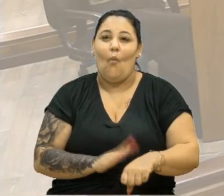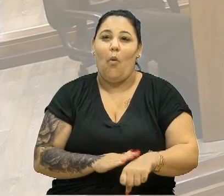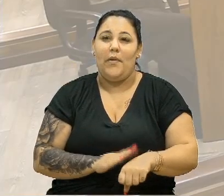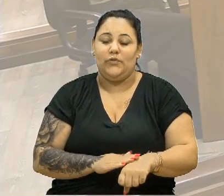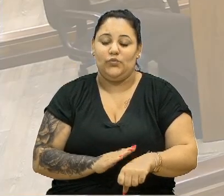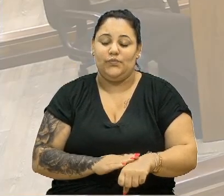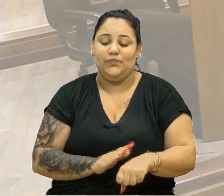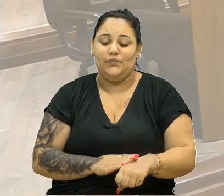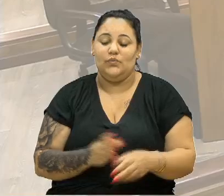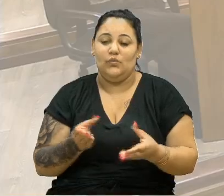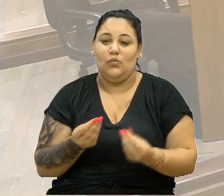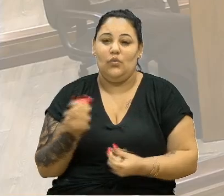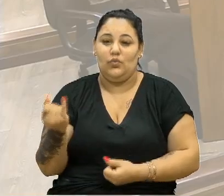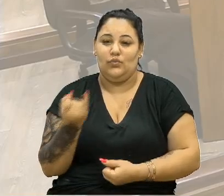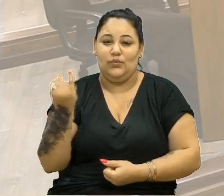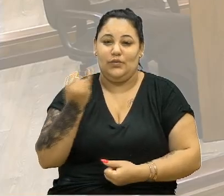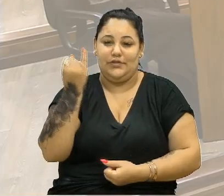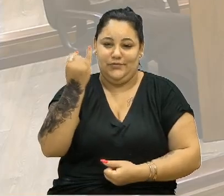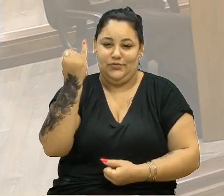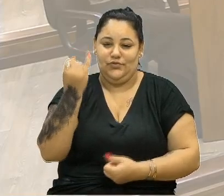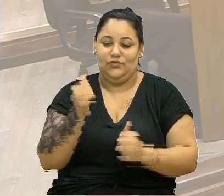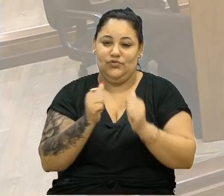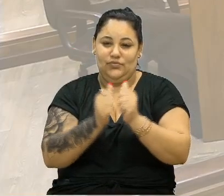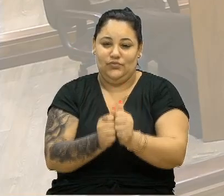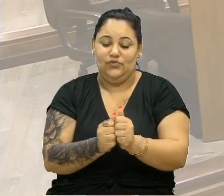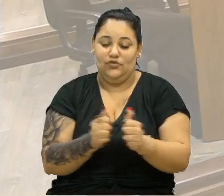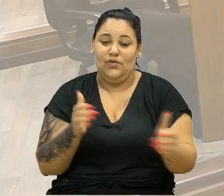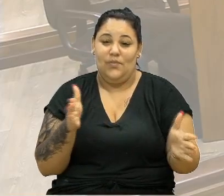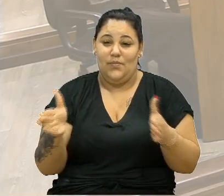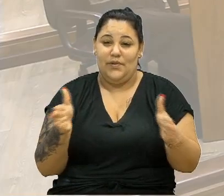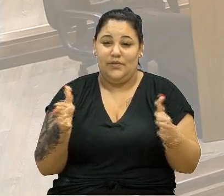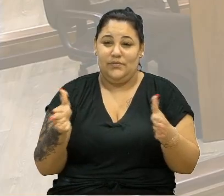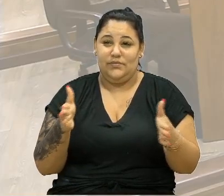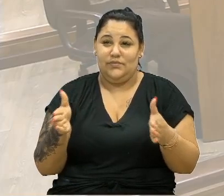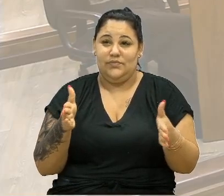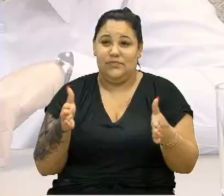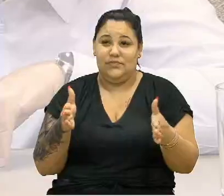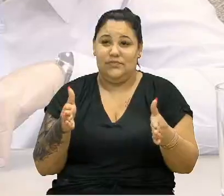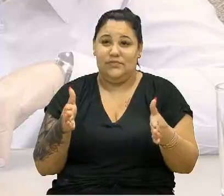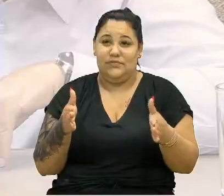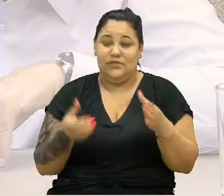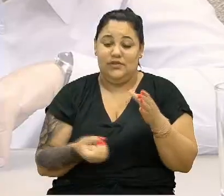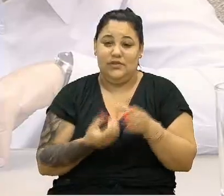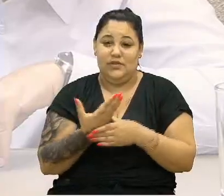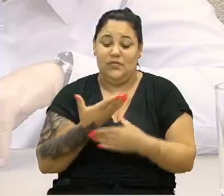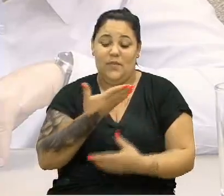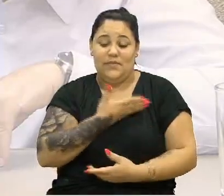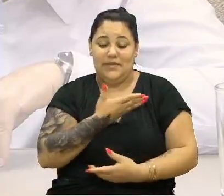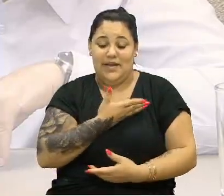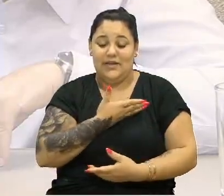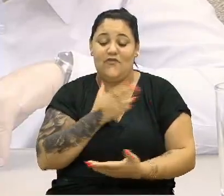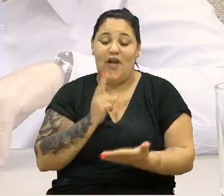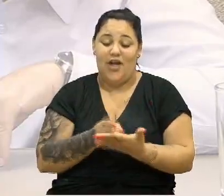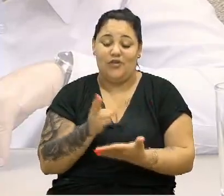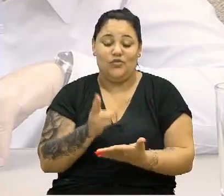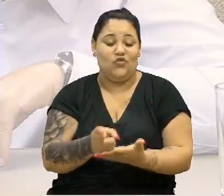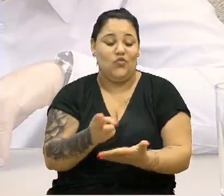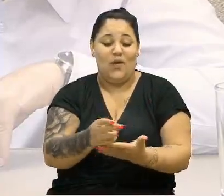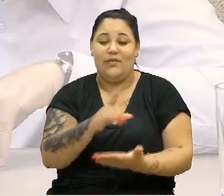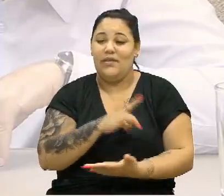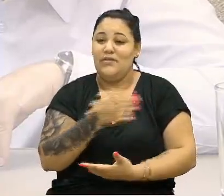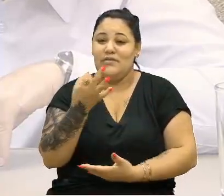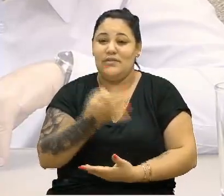muito significativos. Foi um período do nascimento de uma amizade que perdurará com